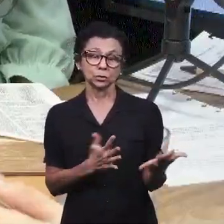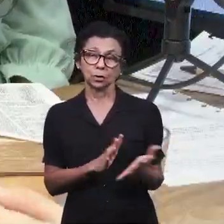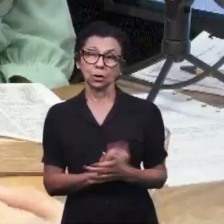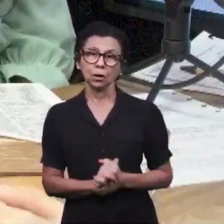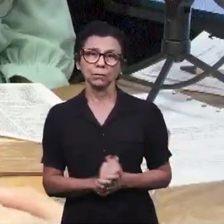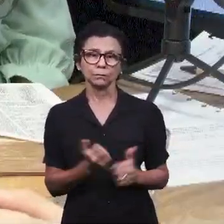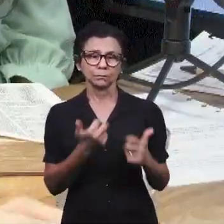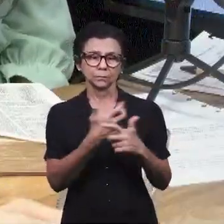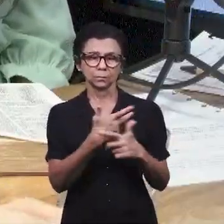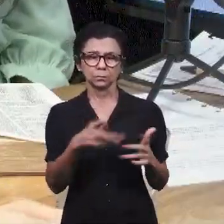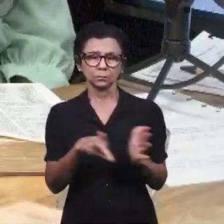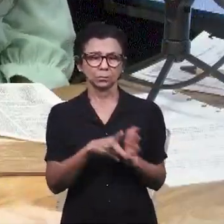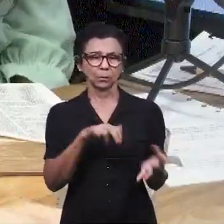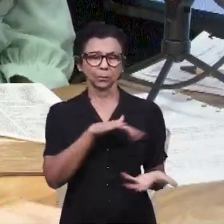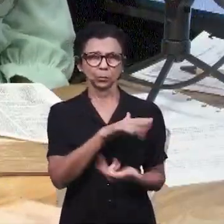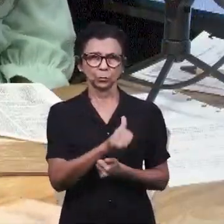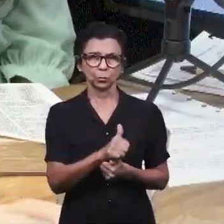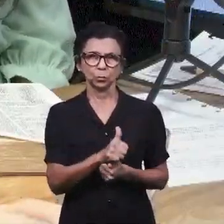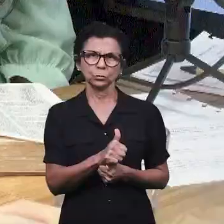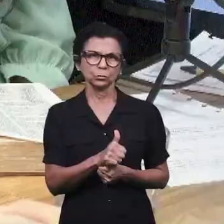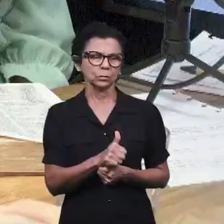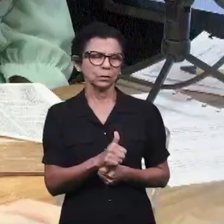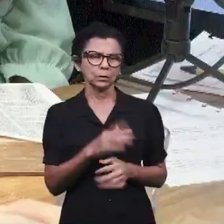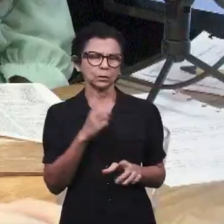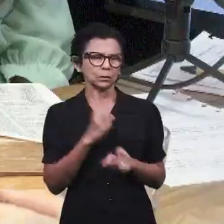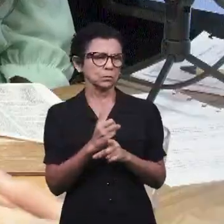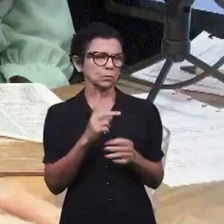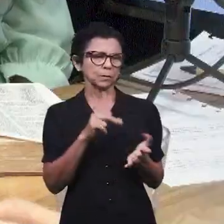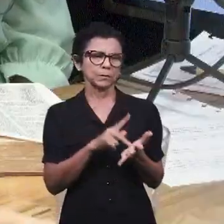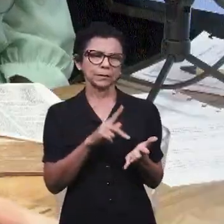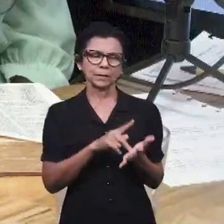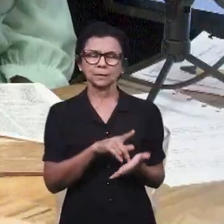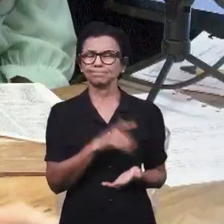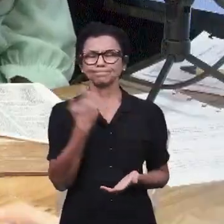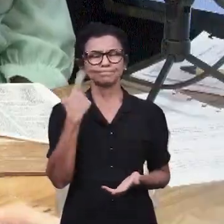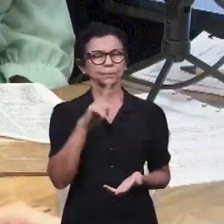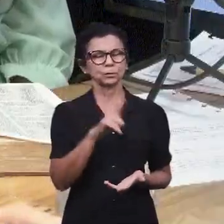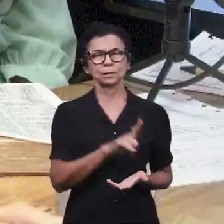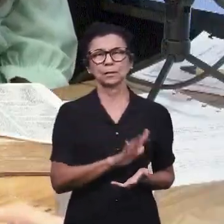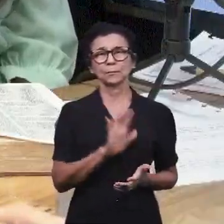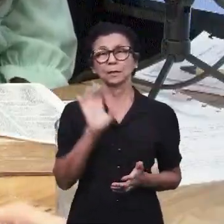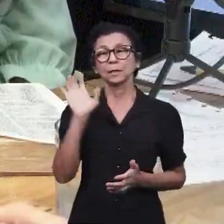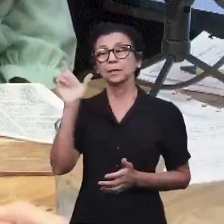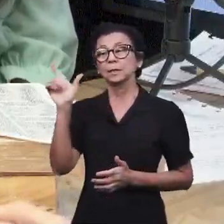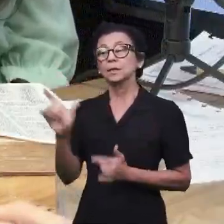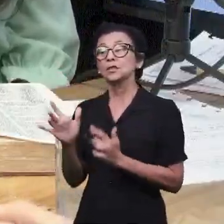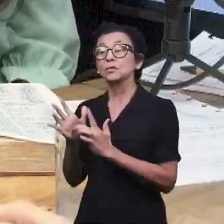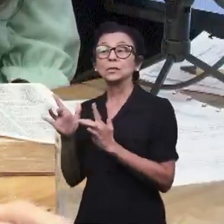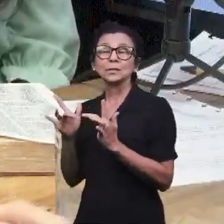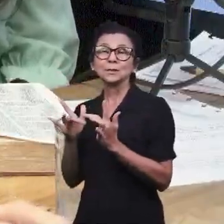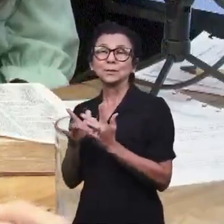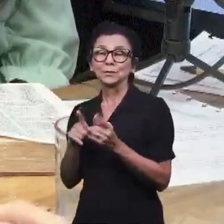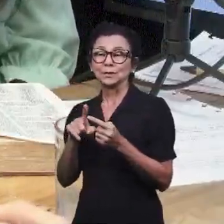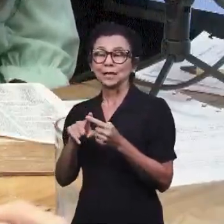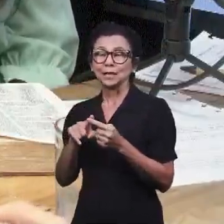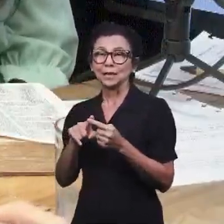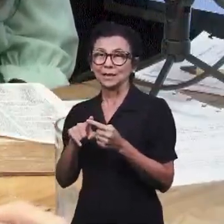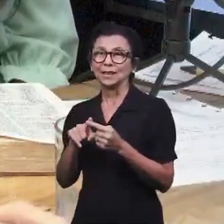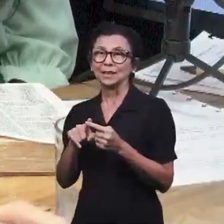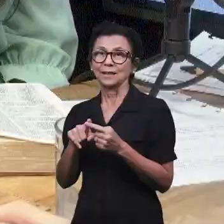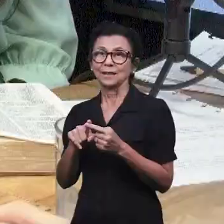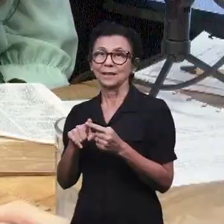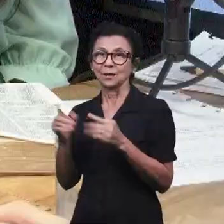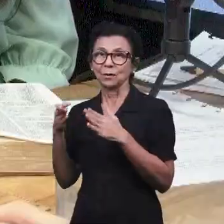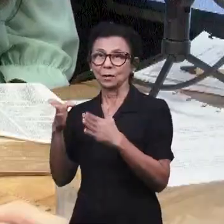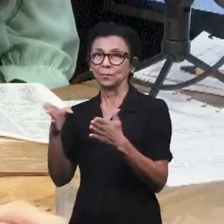nas coisas terrenas. Por isso que Jesus vem e diz: eu sou o caminho, a verdade e a luz. Para conseguir suprir esse vazio que existe na alma,